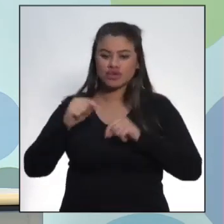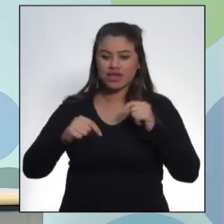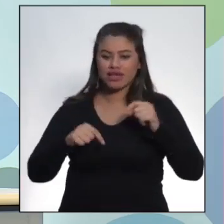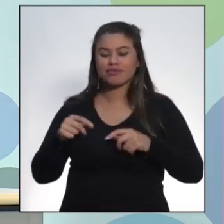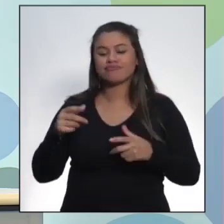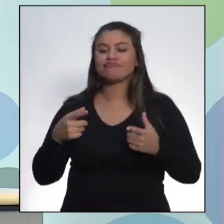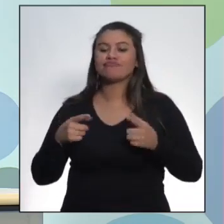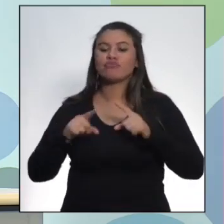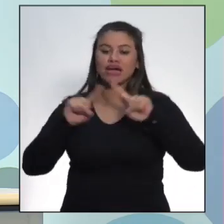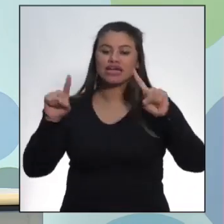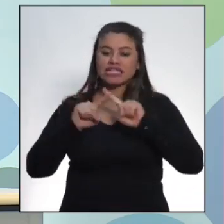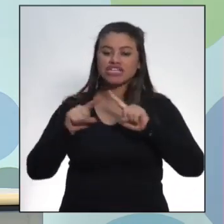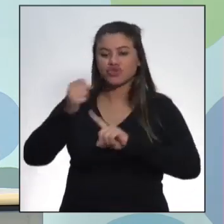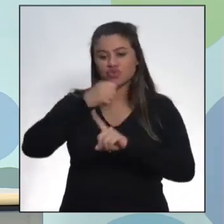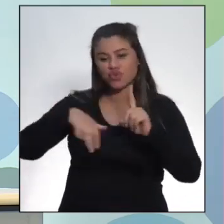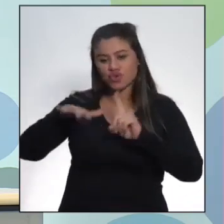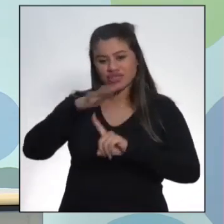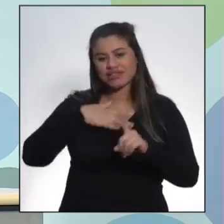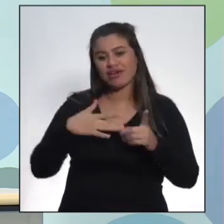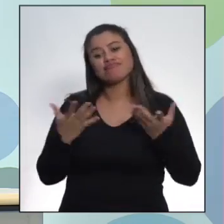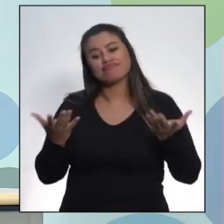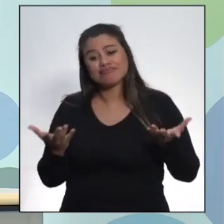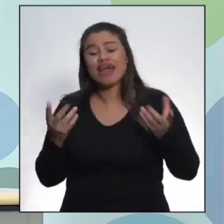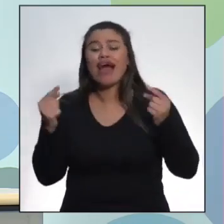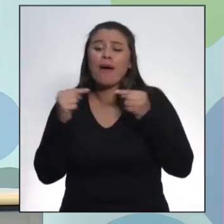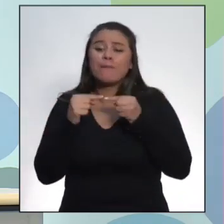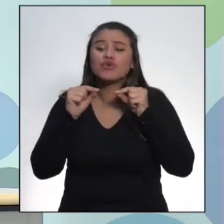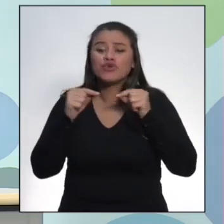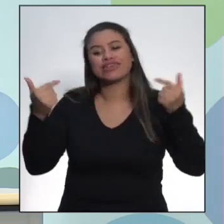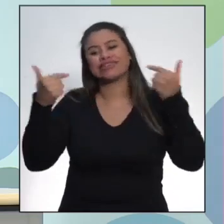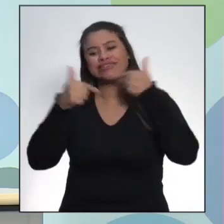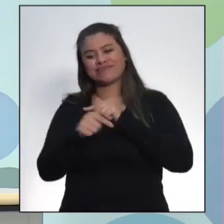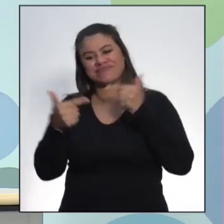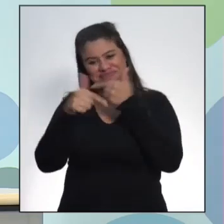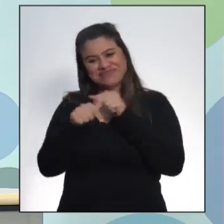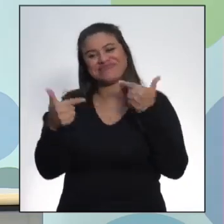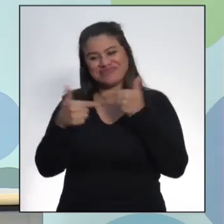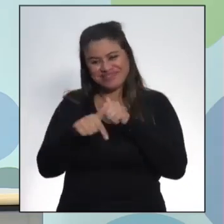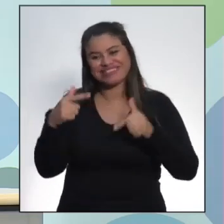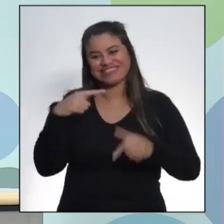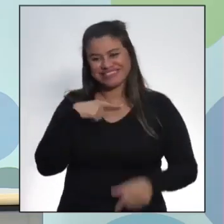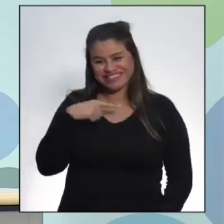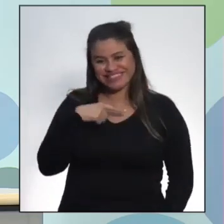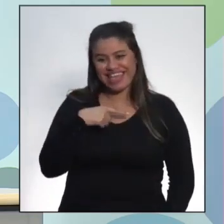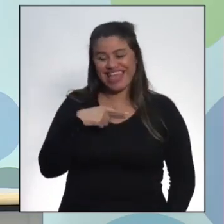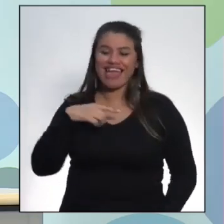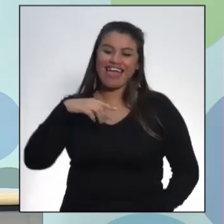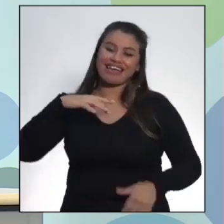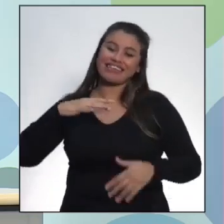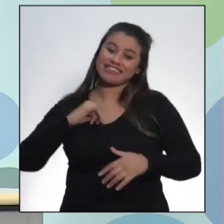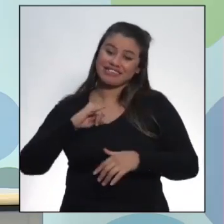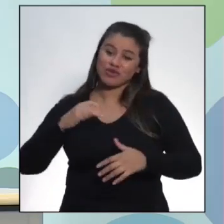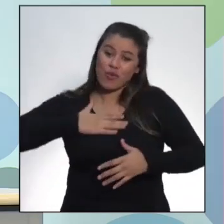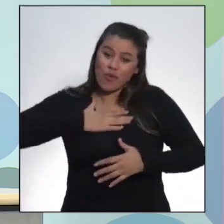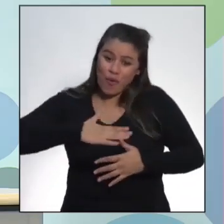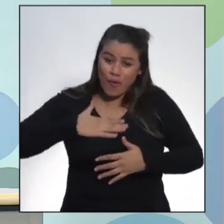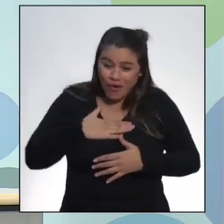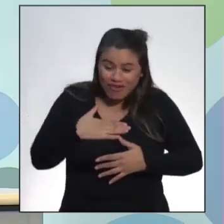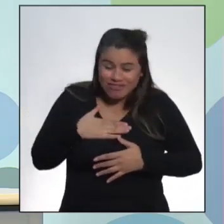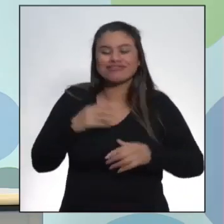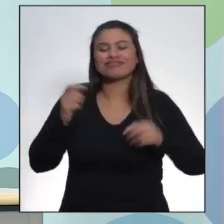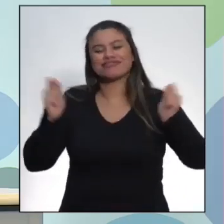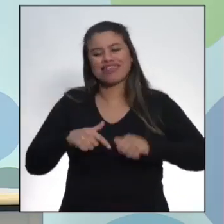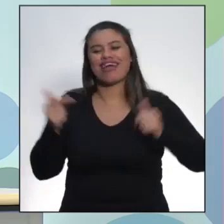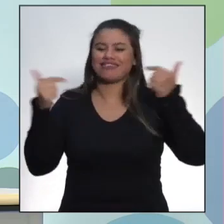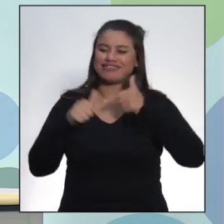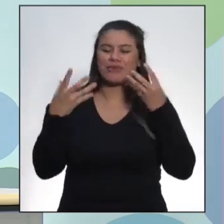um pouquinho engraçada. Um pouquinho não, vou falar bem abertamente, muito engraçada, né? Se você tiver senso de humor para acompanhar, você vai se divertir bastante com as